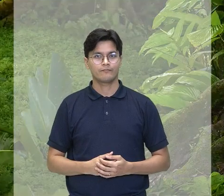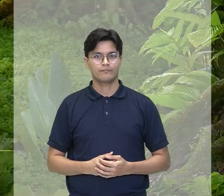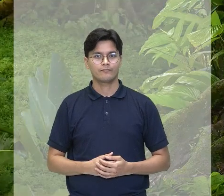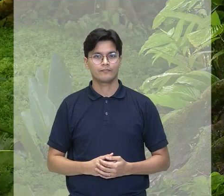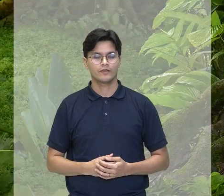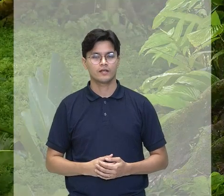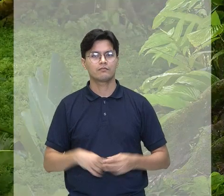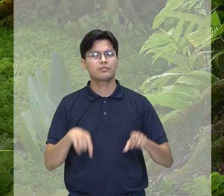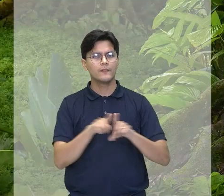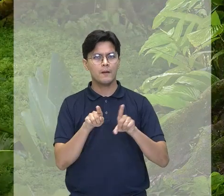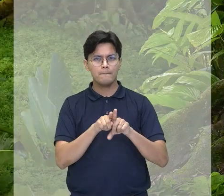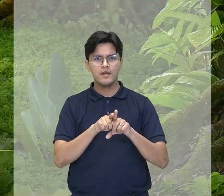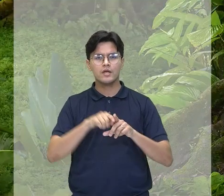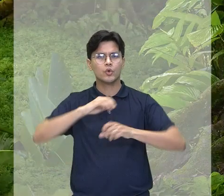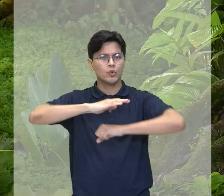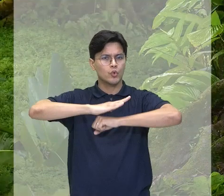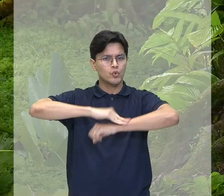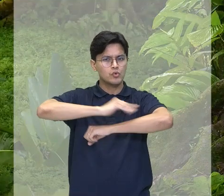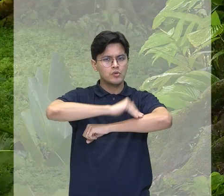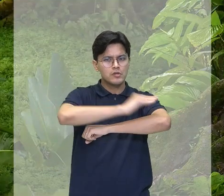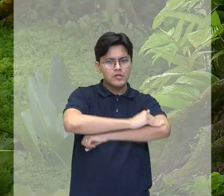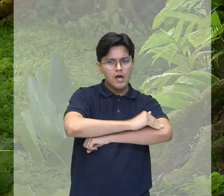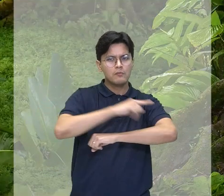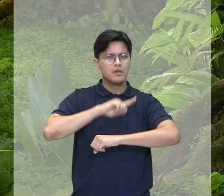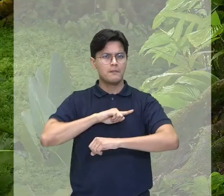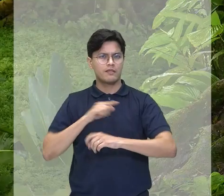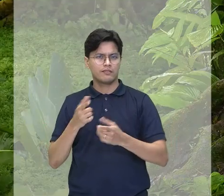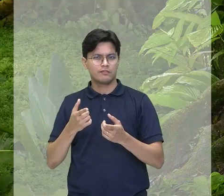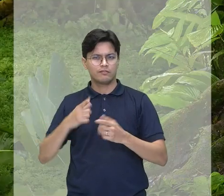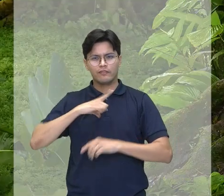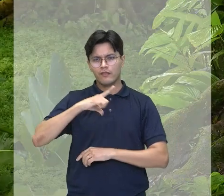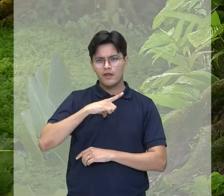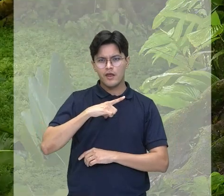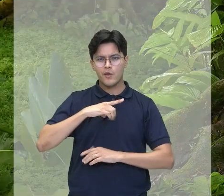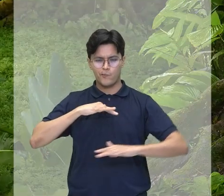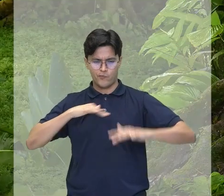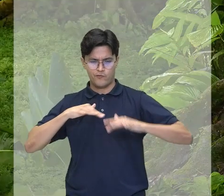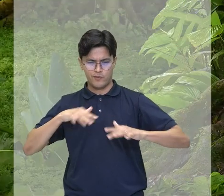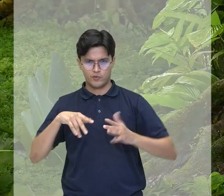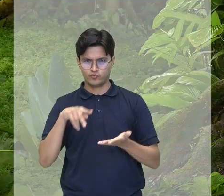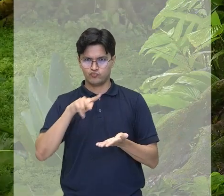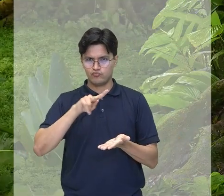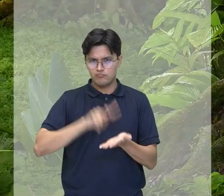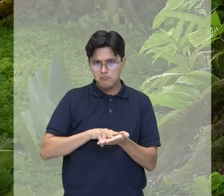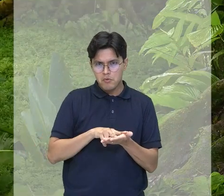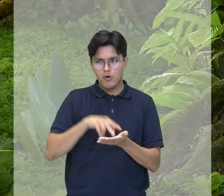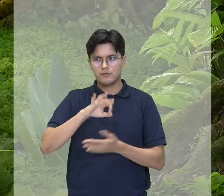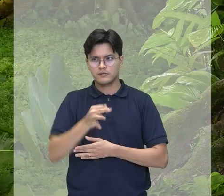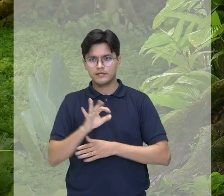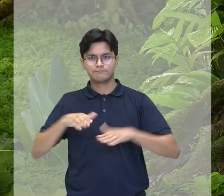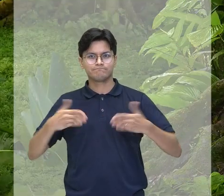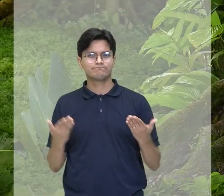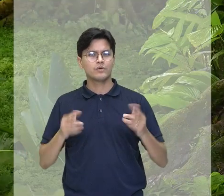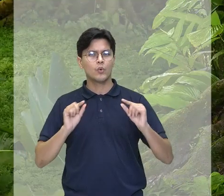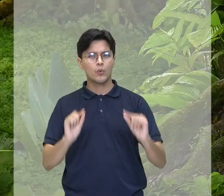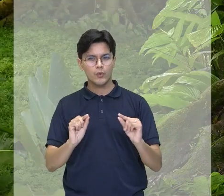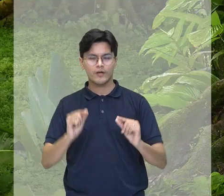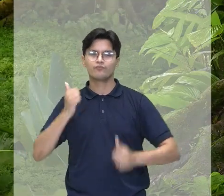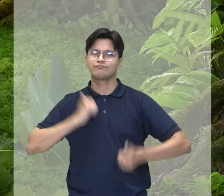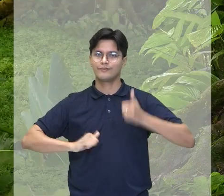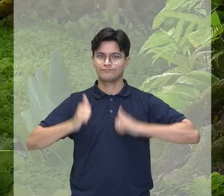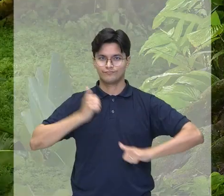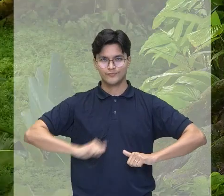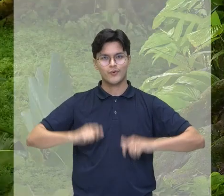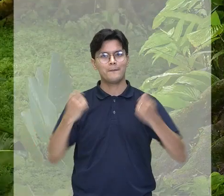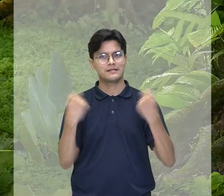O sapo também, fazendo o agachado dele ali, né? Então, é um texto teatral que o ator ele precisa ter esse trabalho de